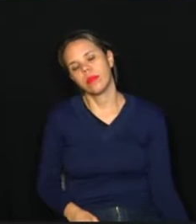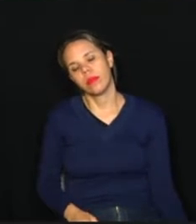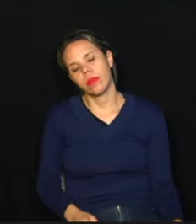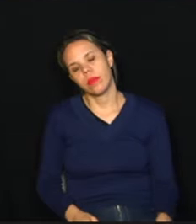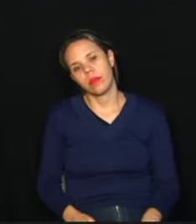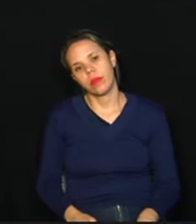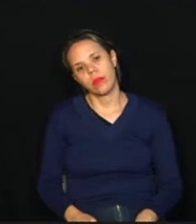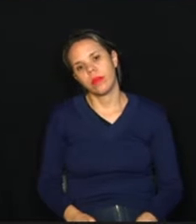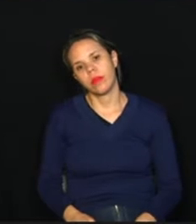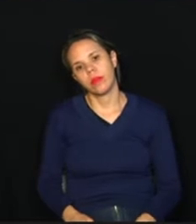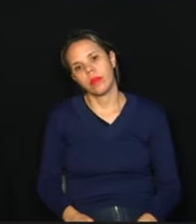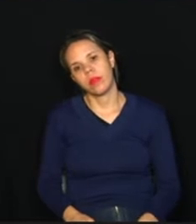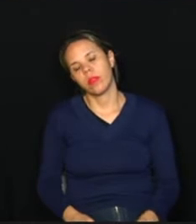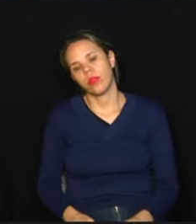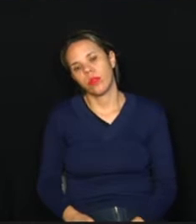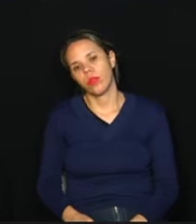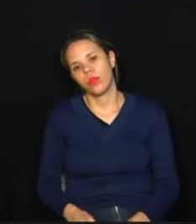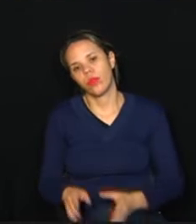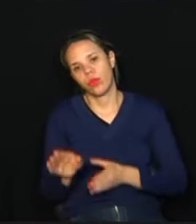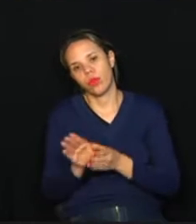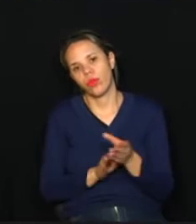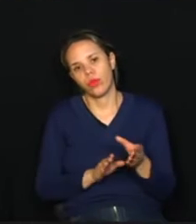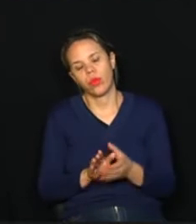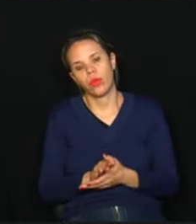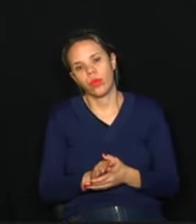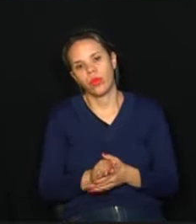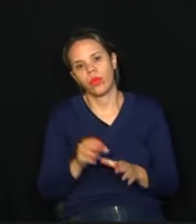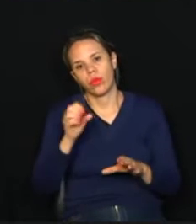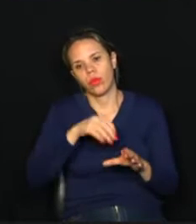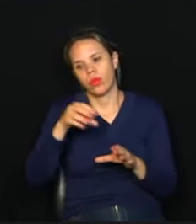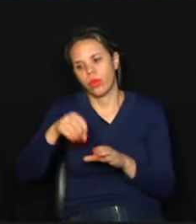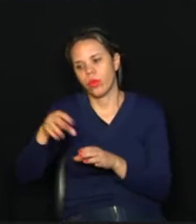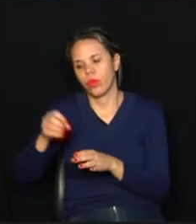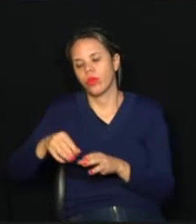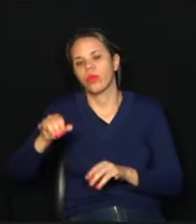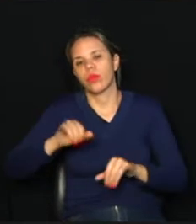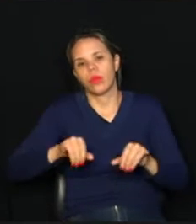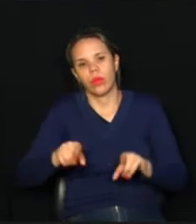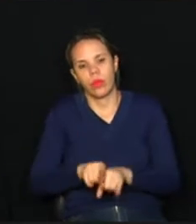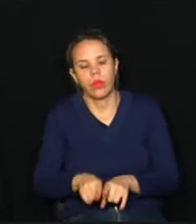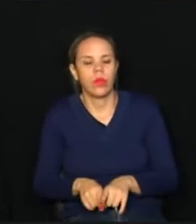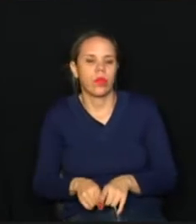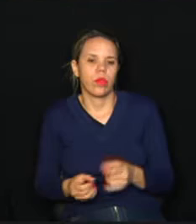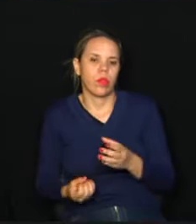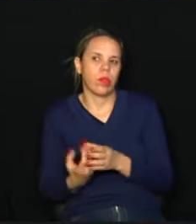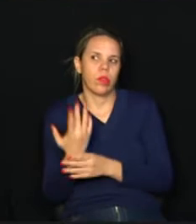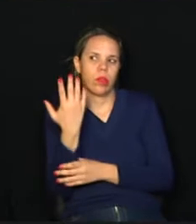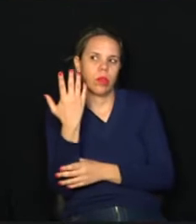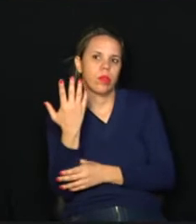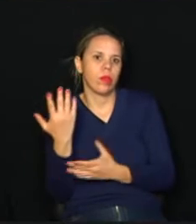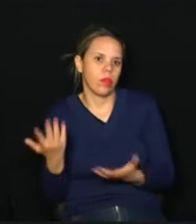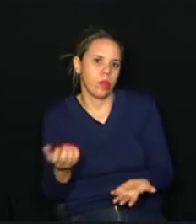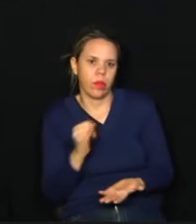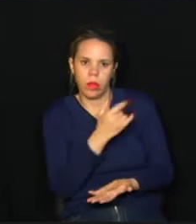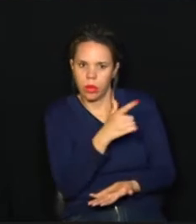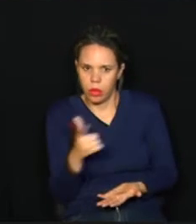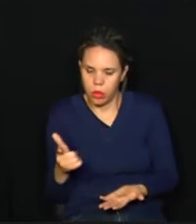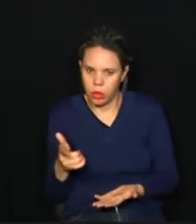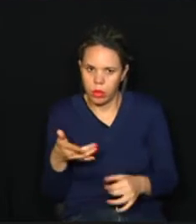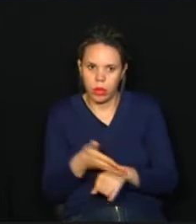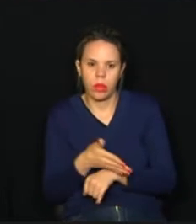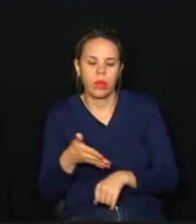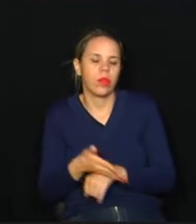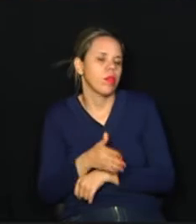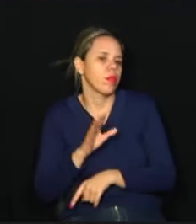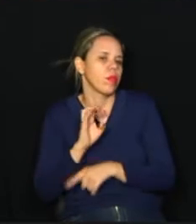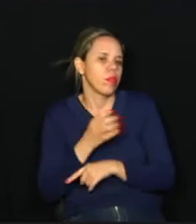mesmo as recomendações de adubação e tal, Se não tiver uma participação do